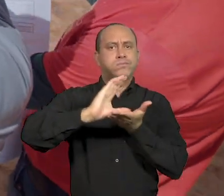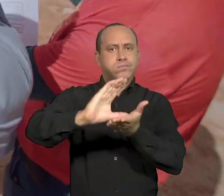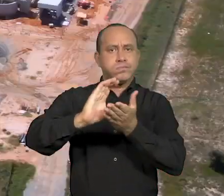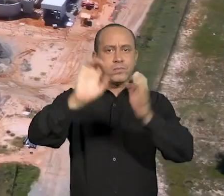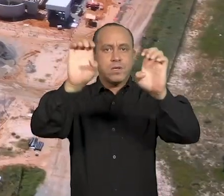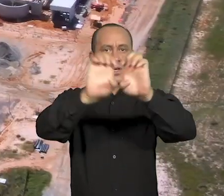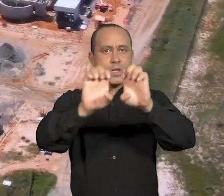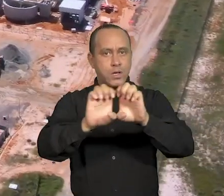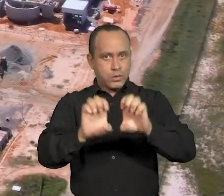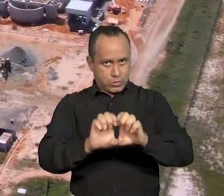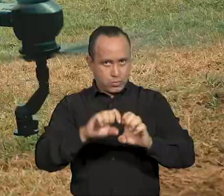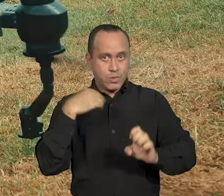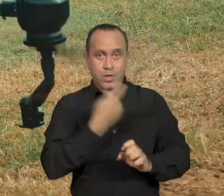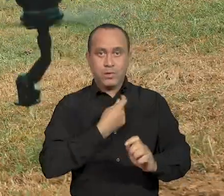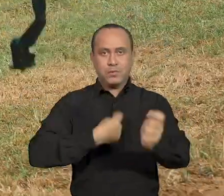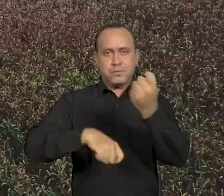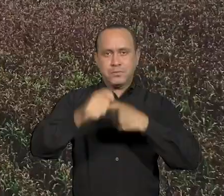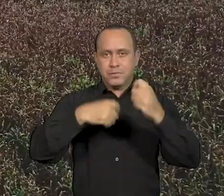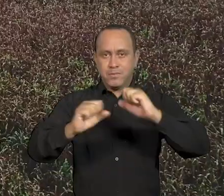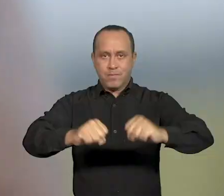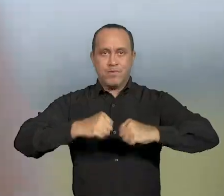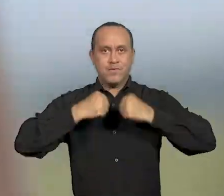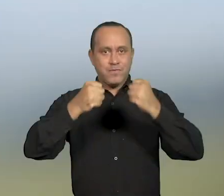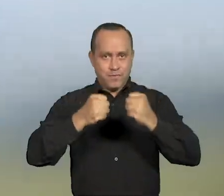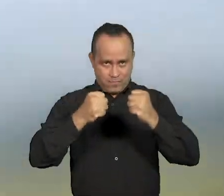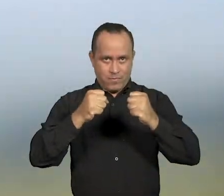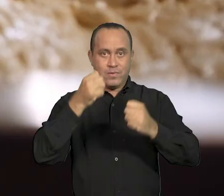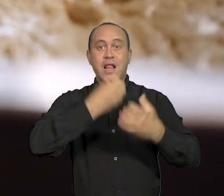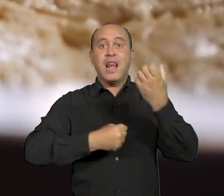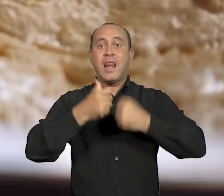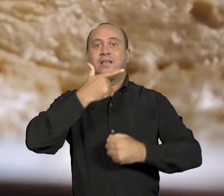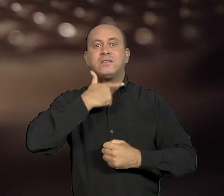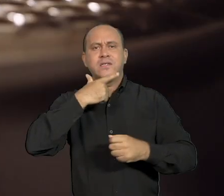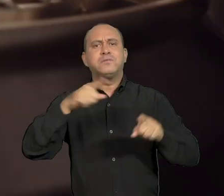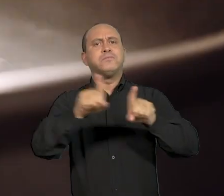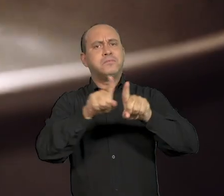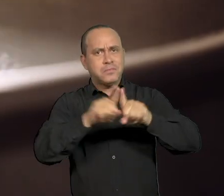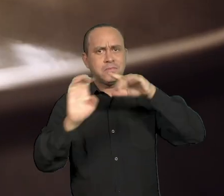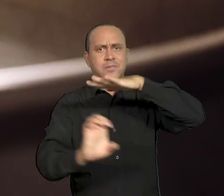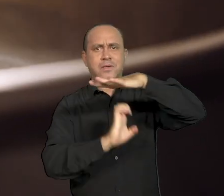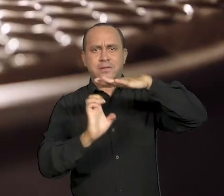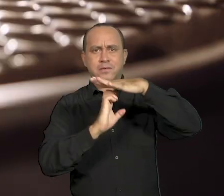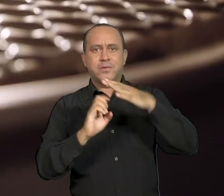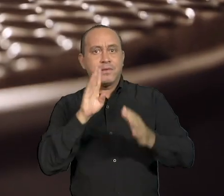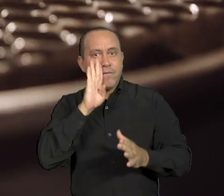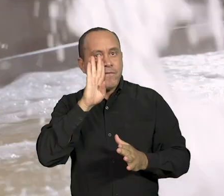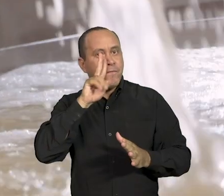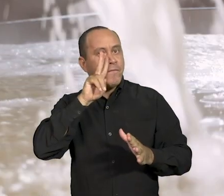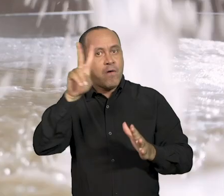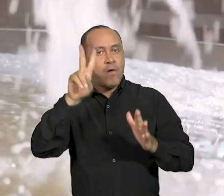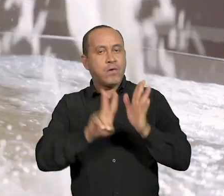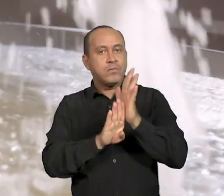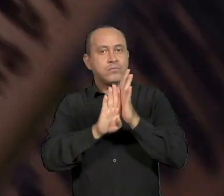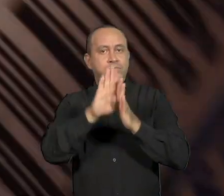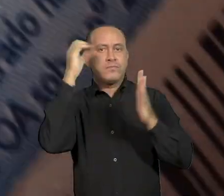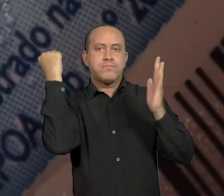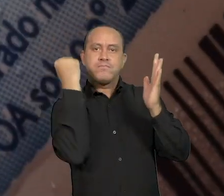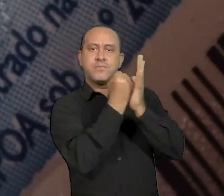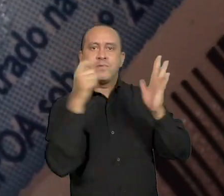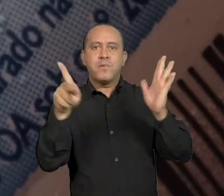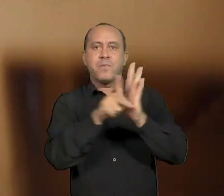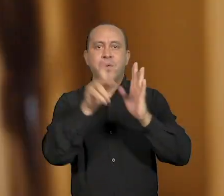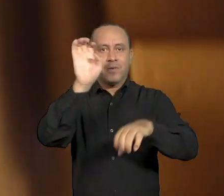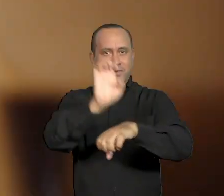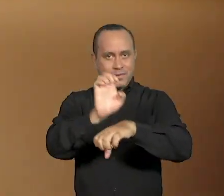investimento em infraestrutura e nossa economia mais forte. A produção de leite e queijo também tá com tudo. E agora conta com o selo de